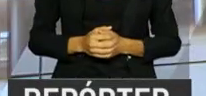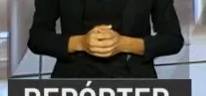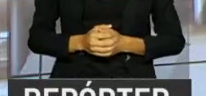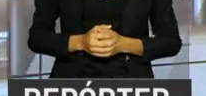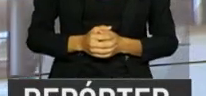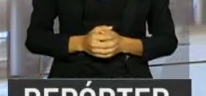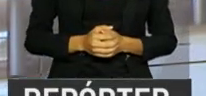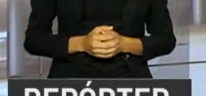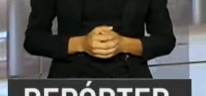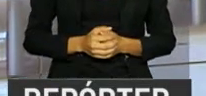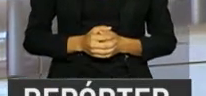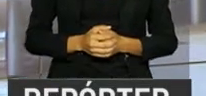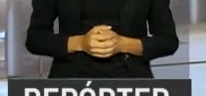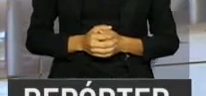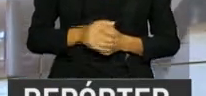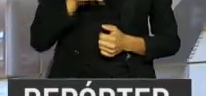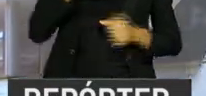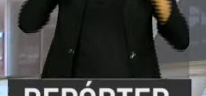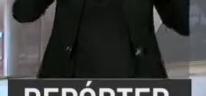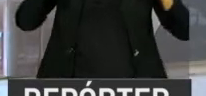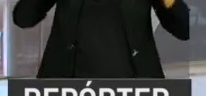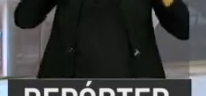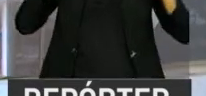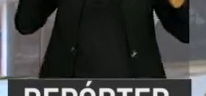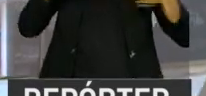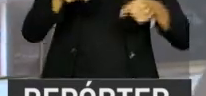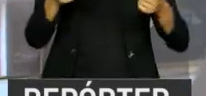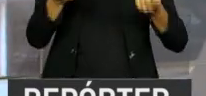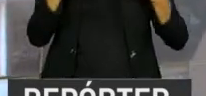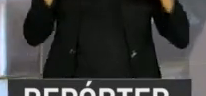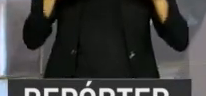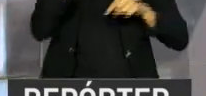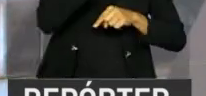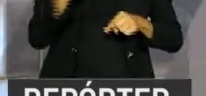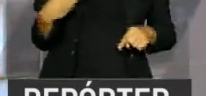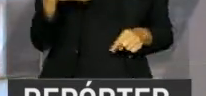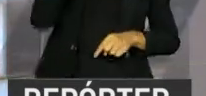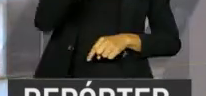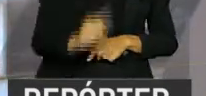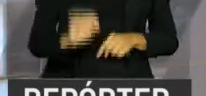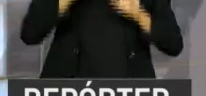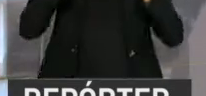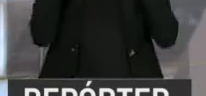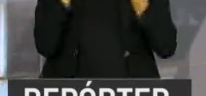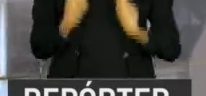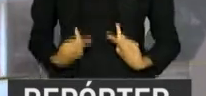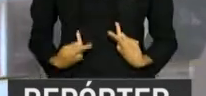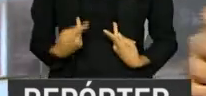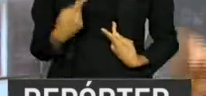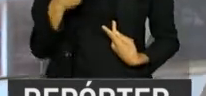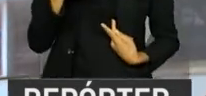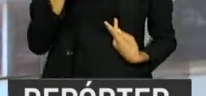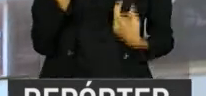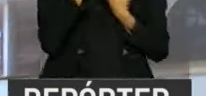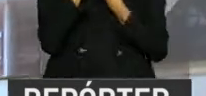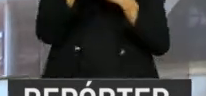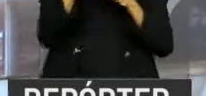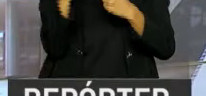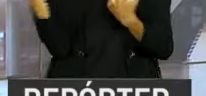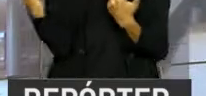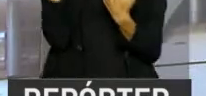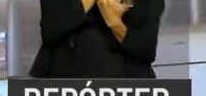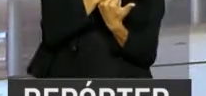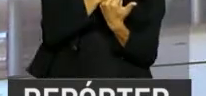e ainda sobre esse assunto minis a ministra dos direitos humanos defendeu a substituição da prisão preventiva